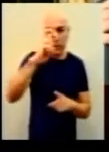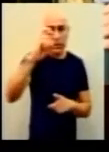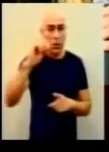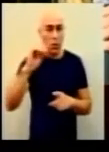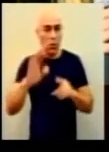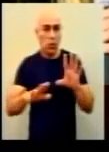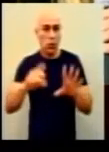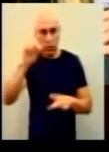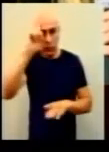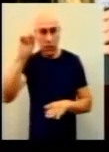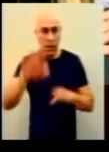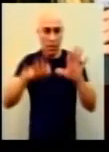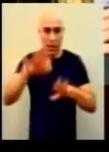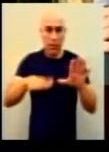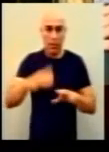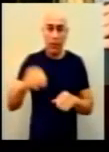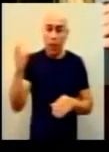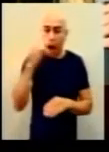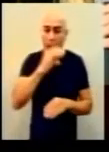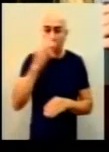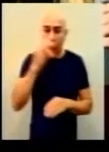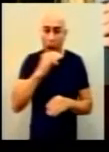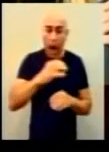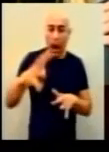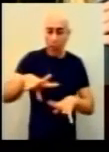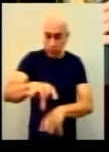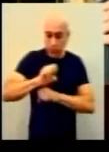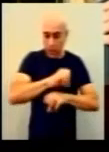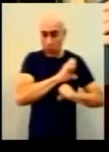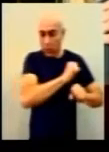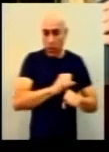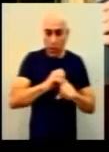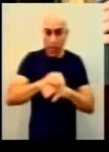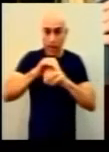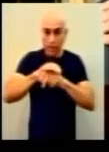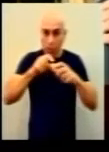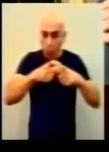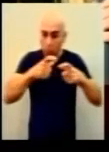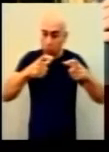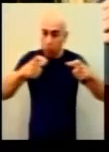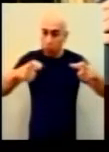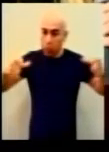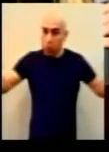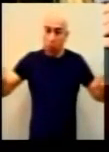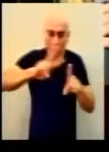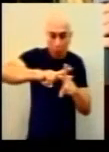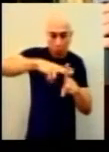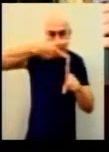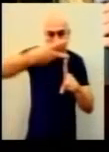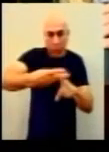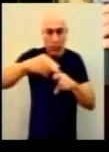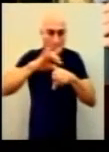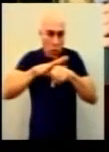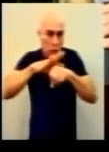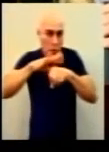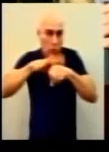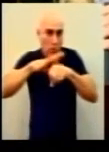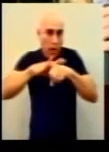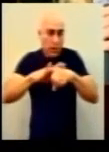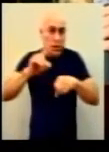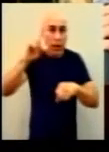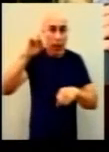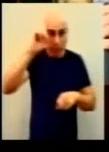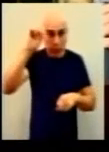foi muito rápido em outras localidades. Quando esse fator, esse índice dobrou aqui no município, passando-se